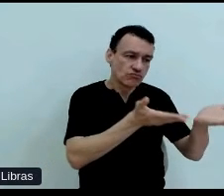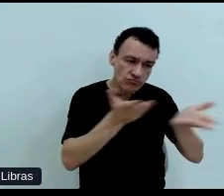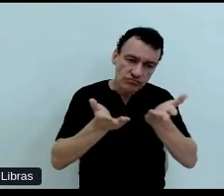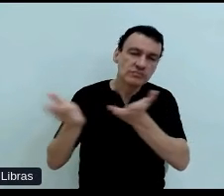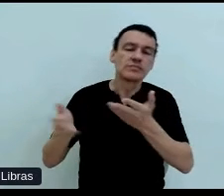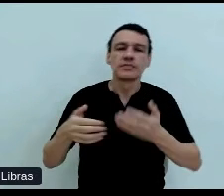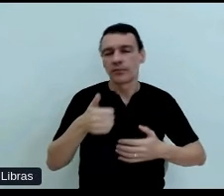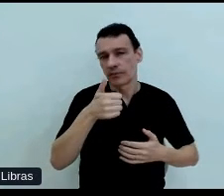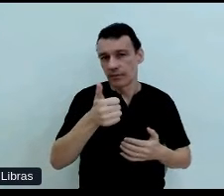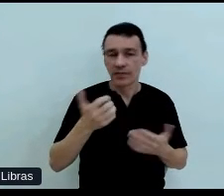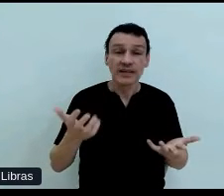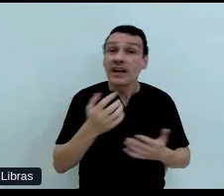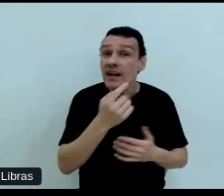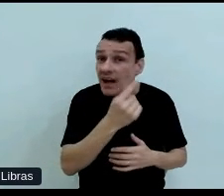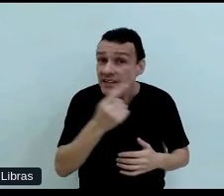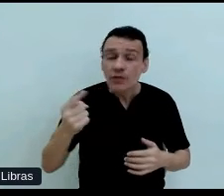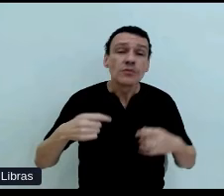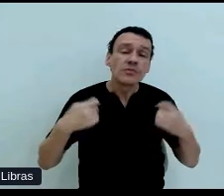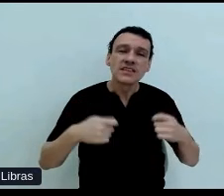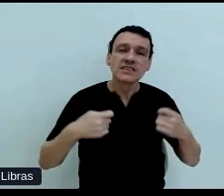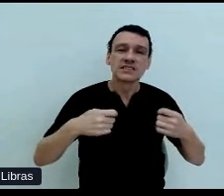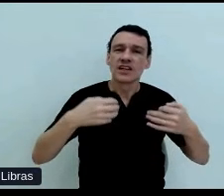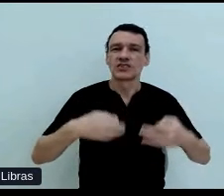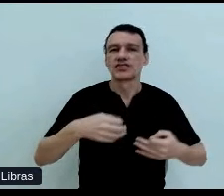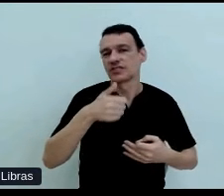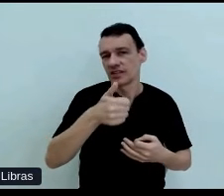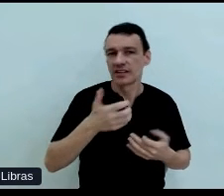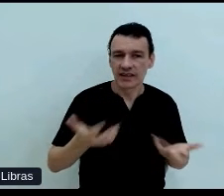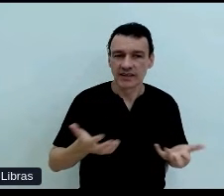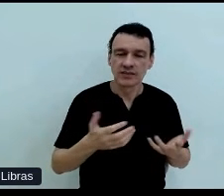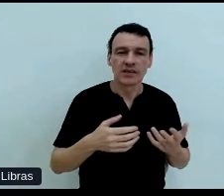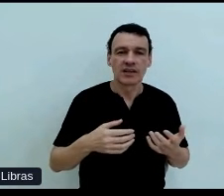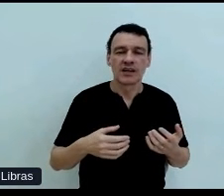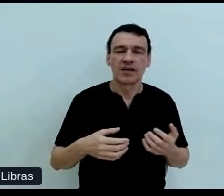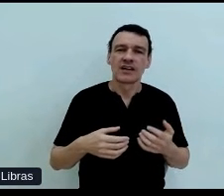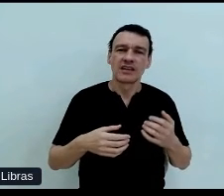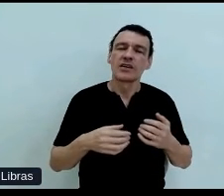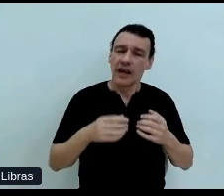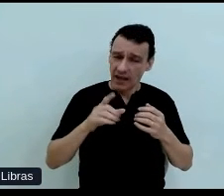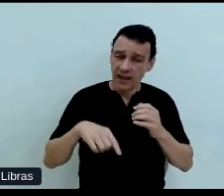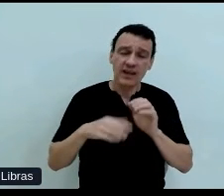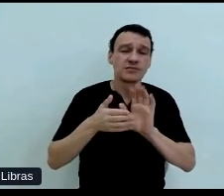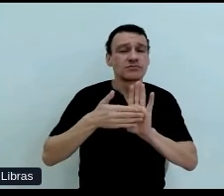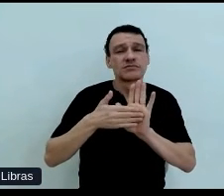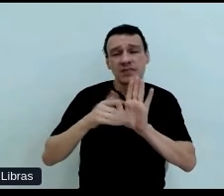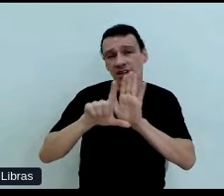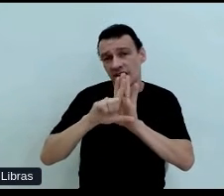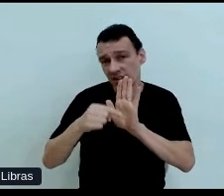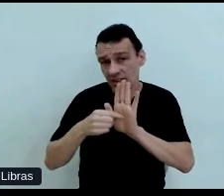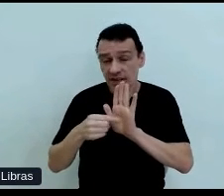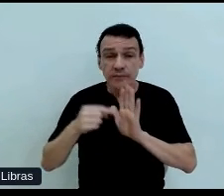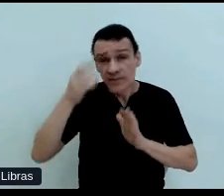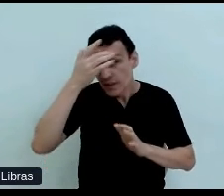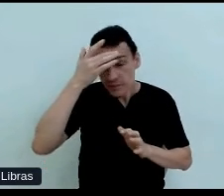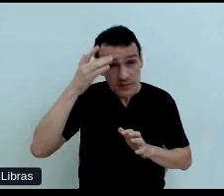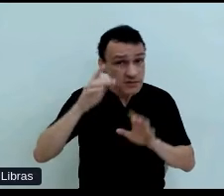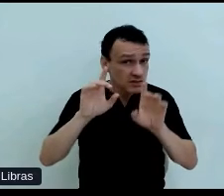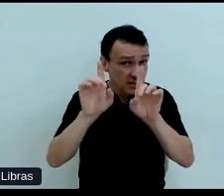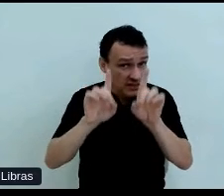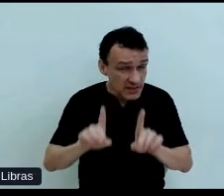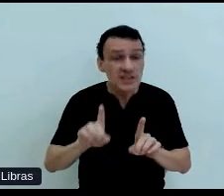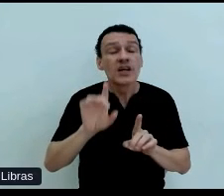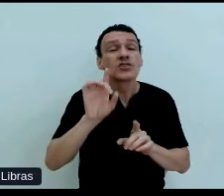de avaliar todo mundo e saber como tratar as pessoas, até mesmo porque todo mundo